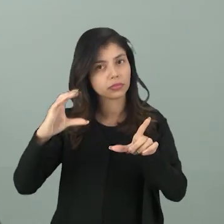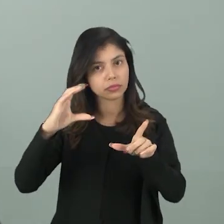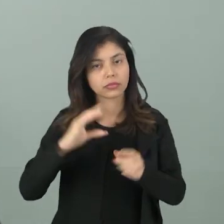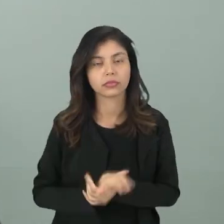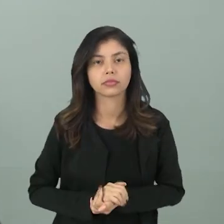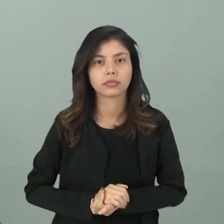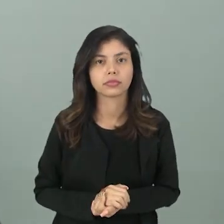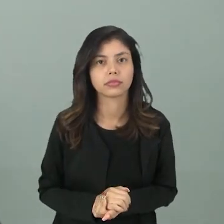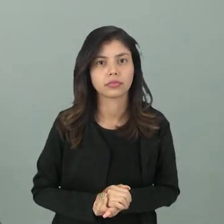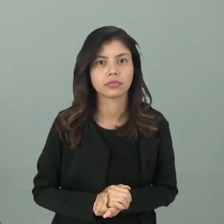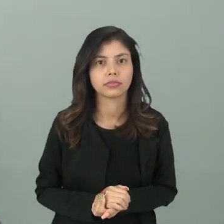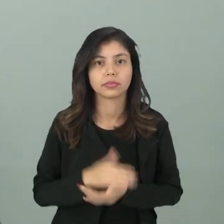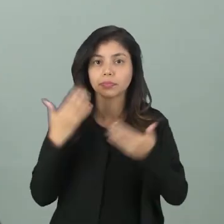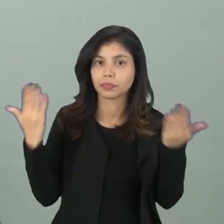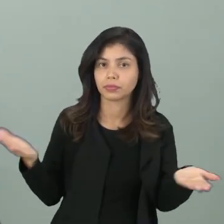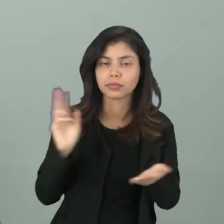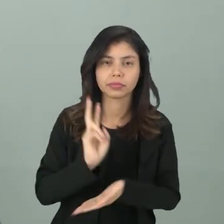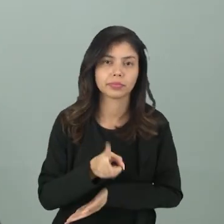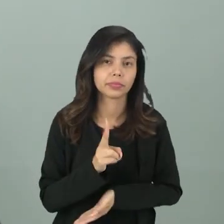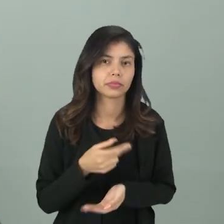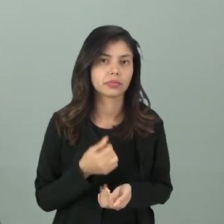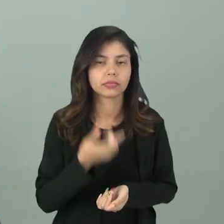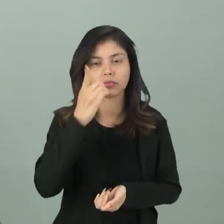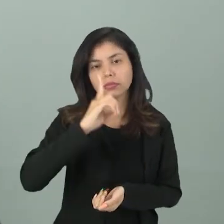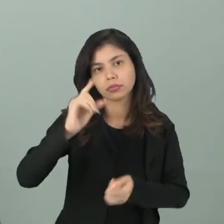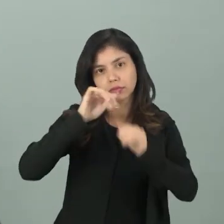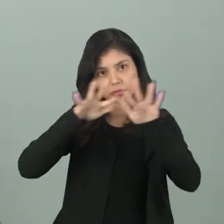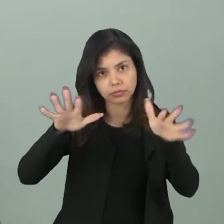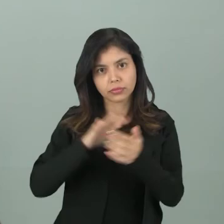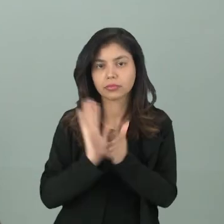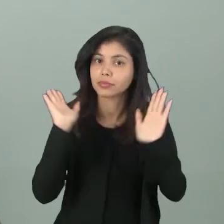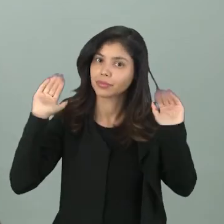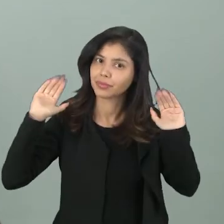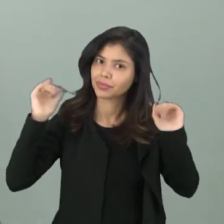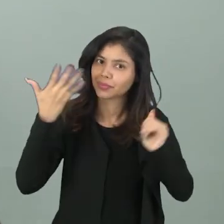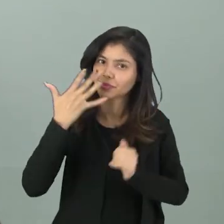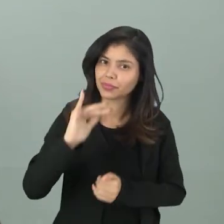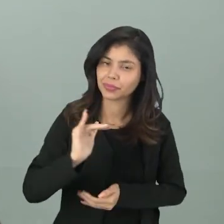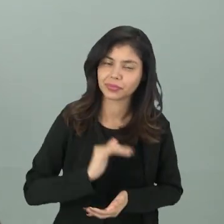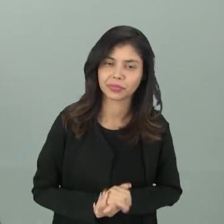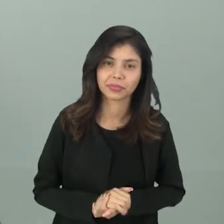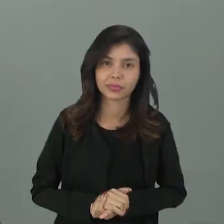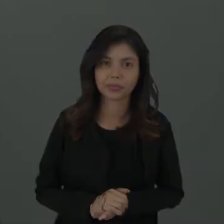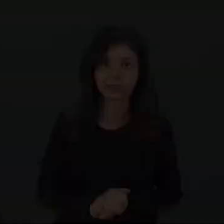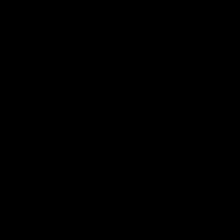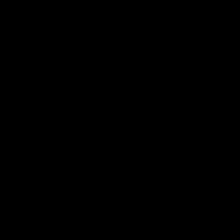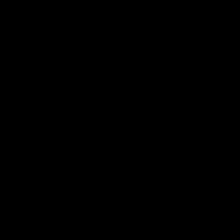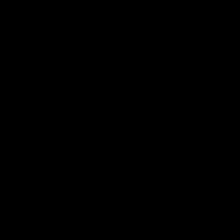plataforma Eduque. É isso mesmo. Fiquem com Deus e até mais. Tchau, tchau, crianças!